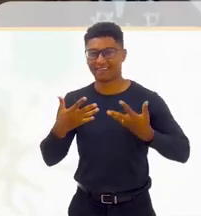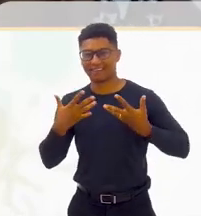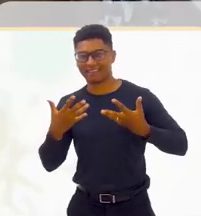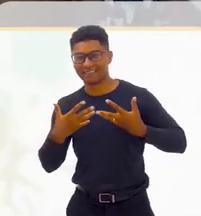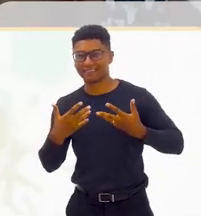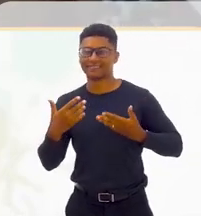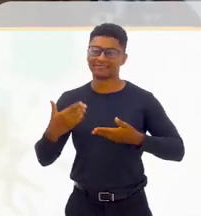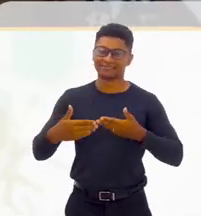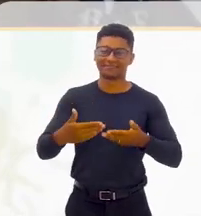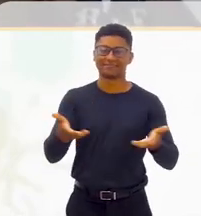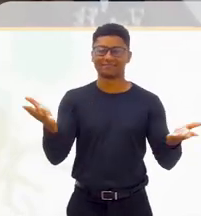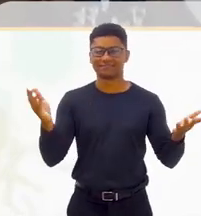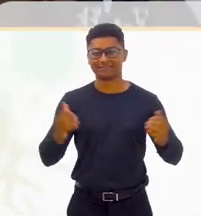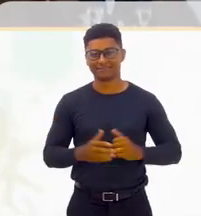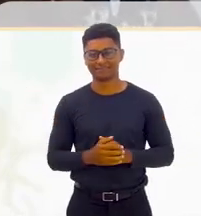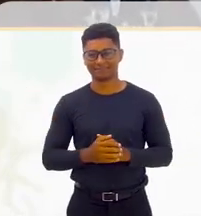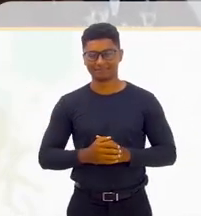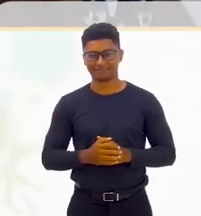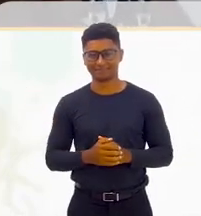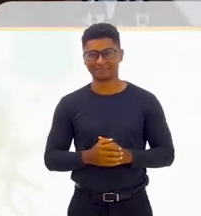todo feliz comigo, por aí vai.